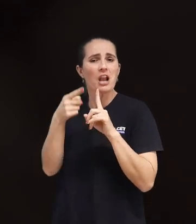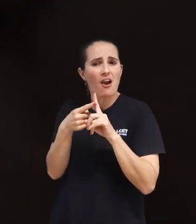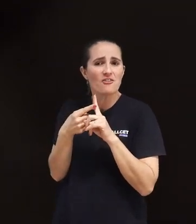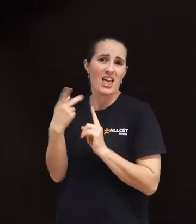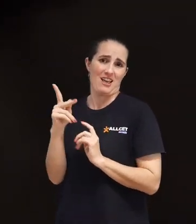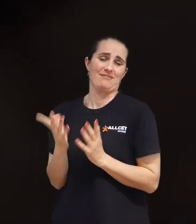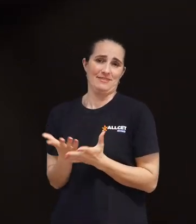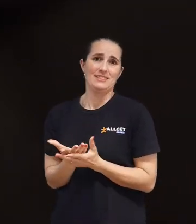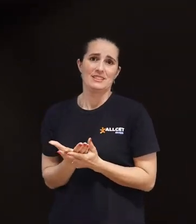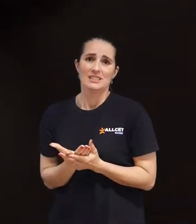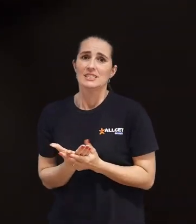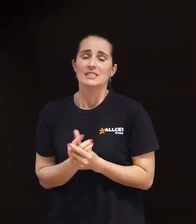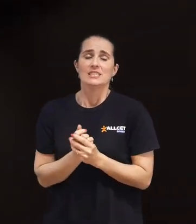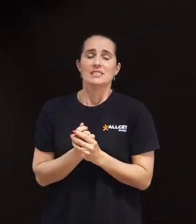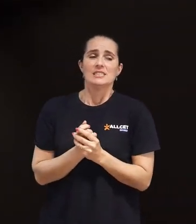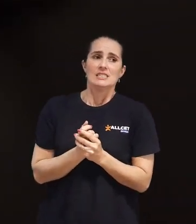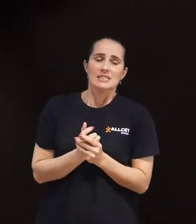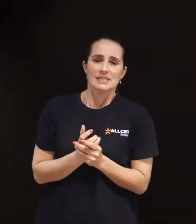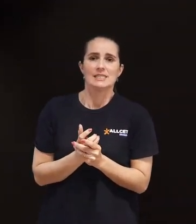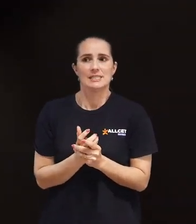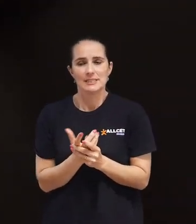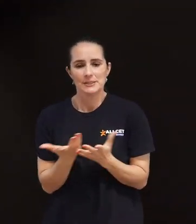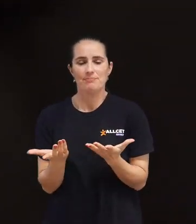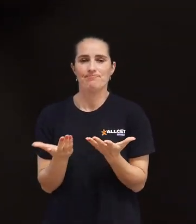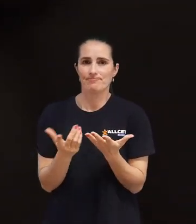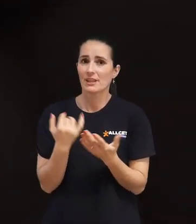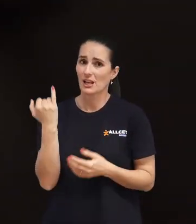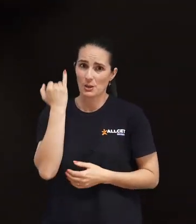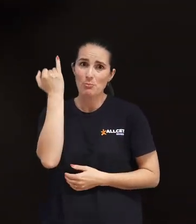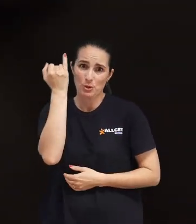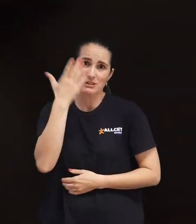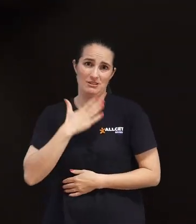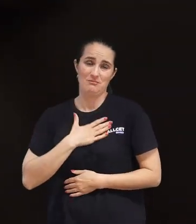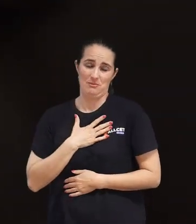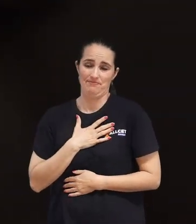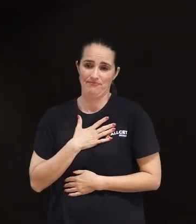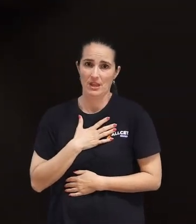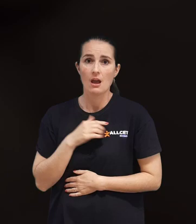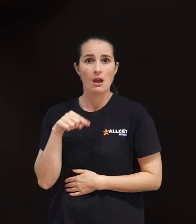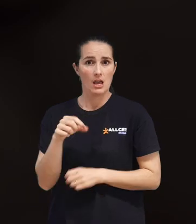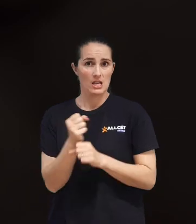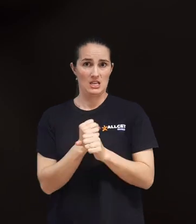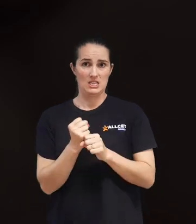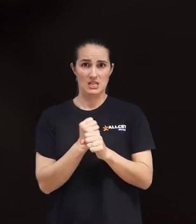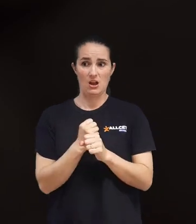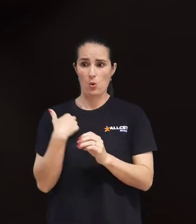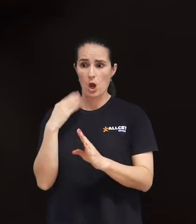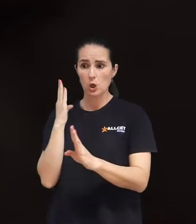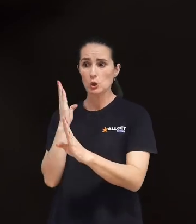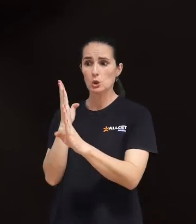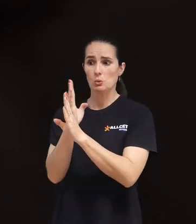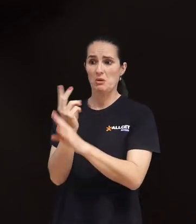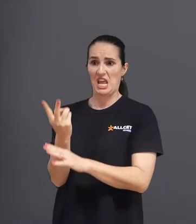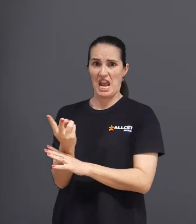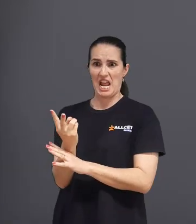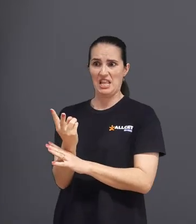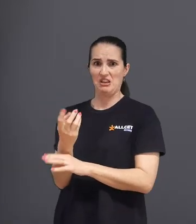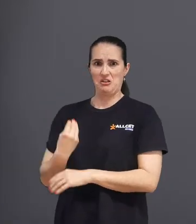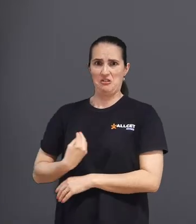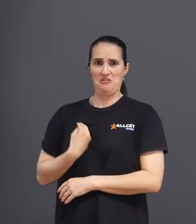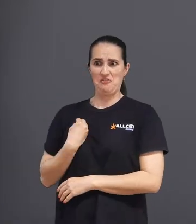filho, toda a condição, toda essa situação da influência dele ainda está fazendo grandes